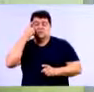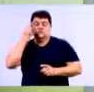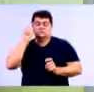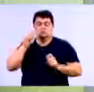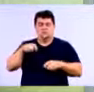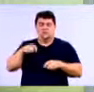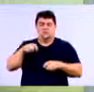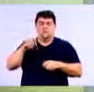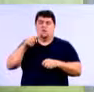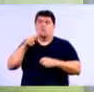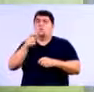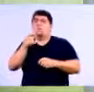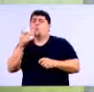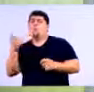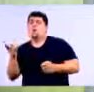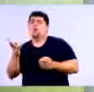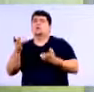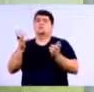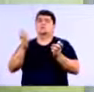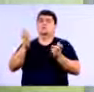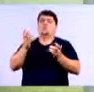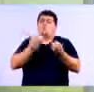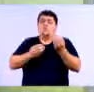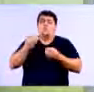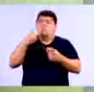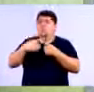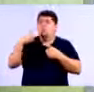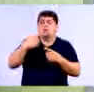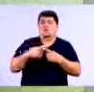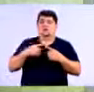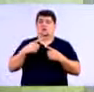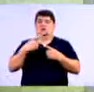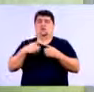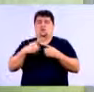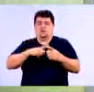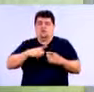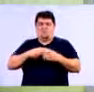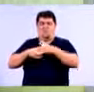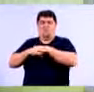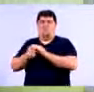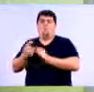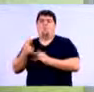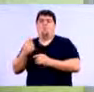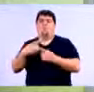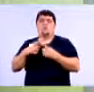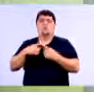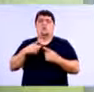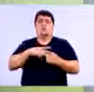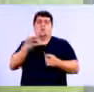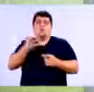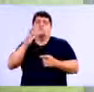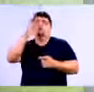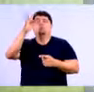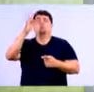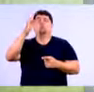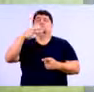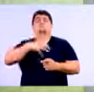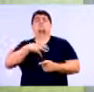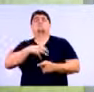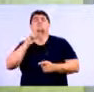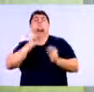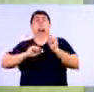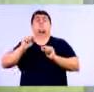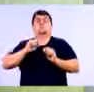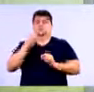fazer, quando vou fazer, por que vou fazer, qual é a ação e por que estou investindo e o que eu quero para o meu futuro. Tudo bem,